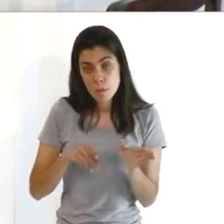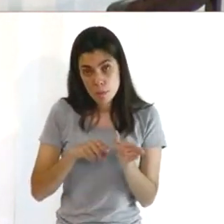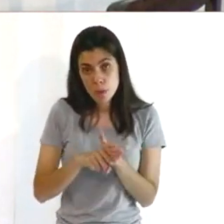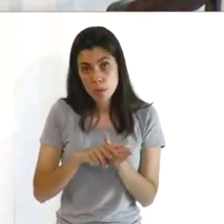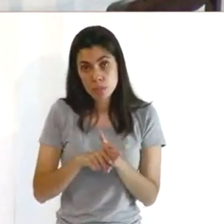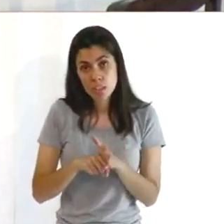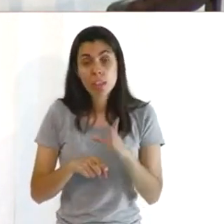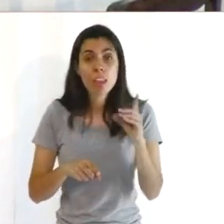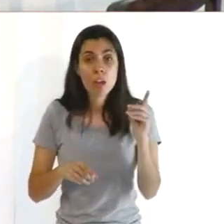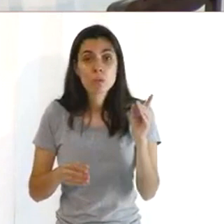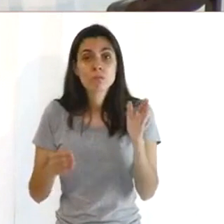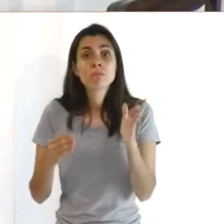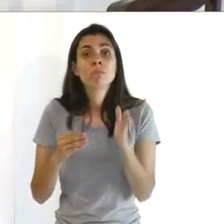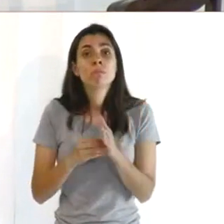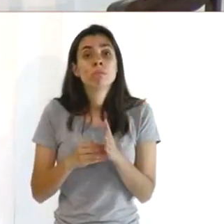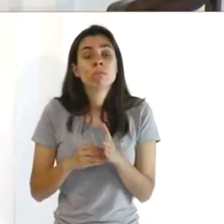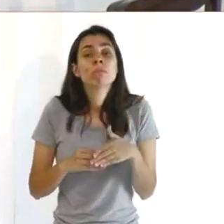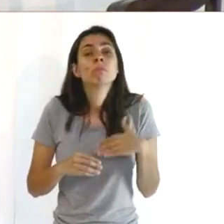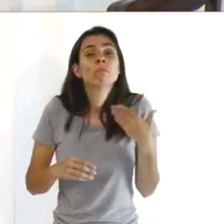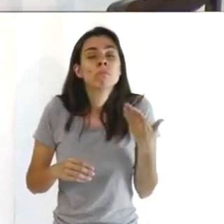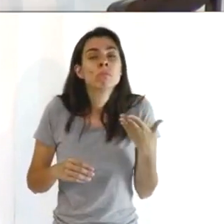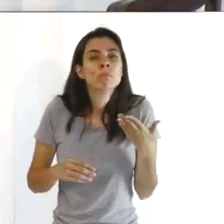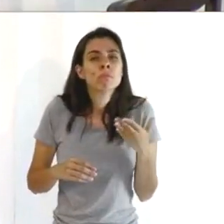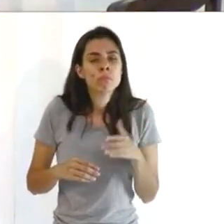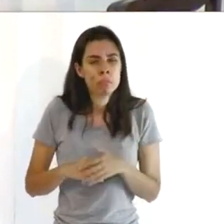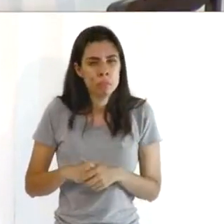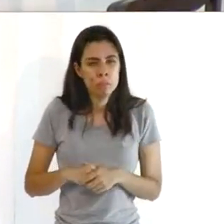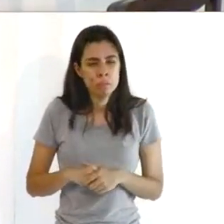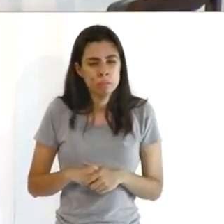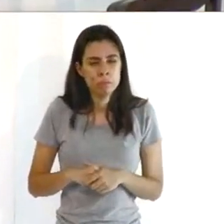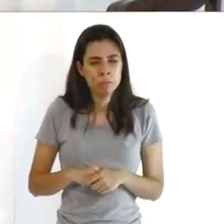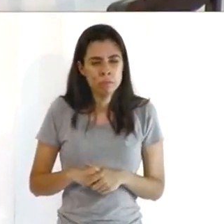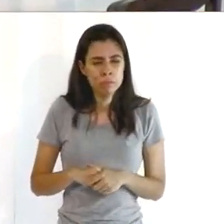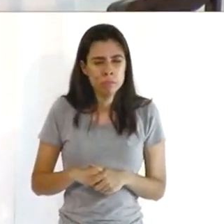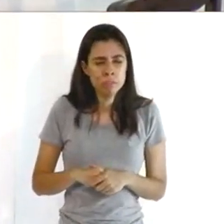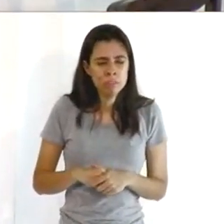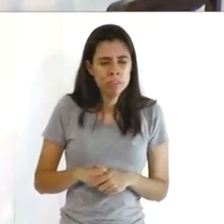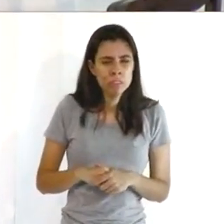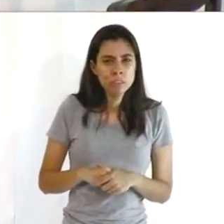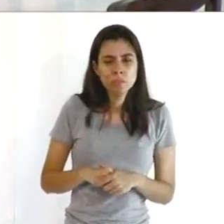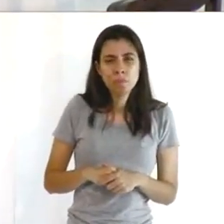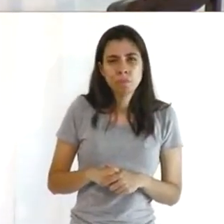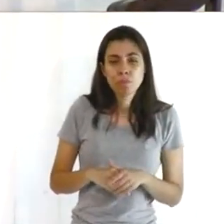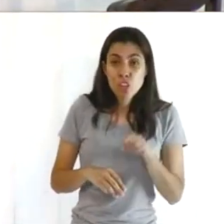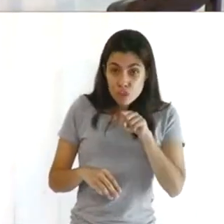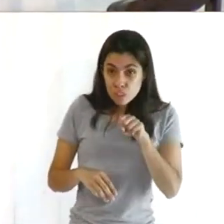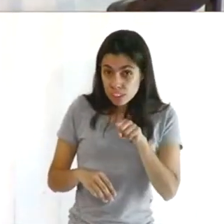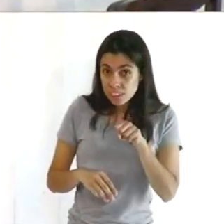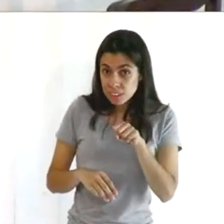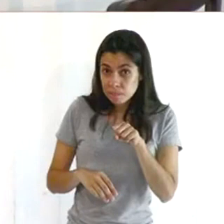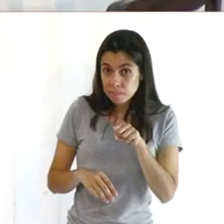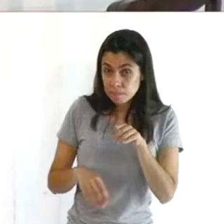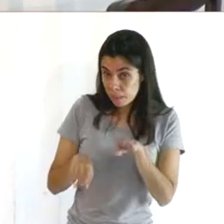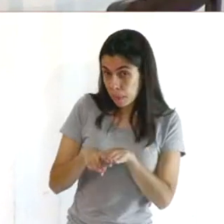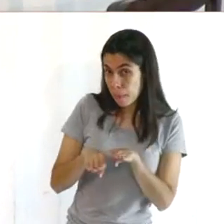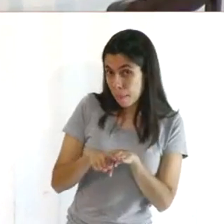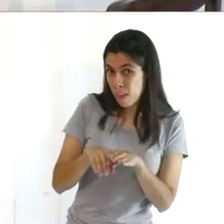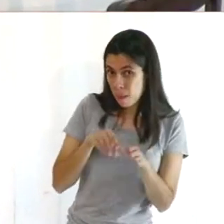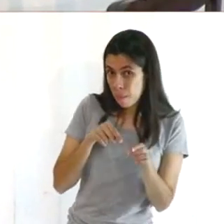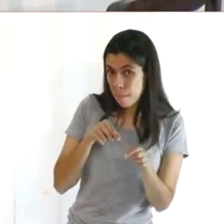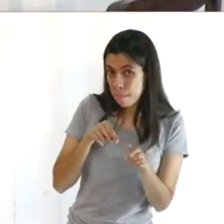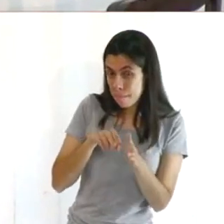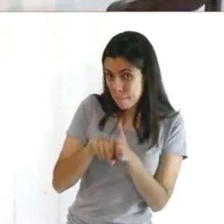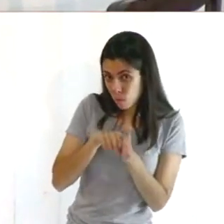vezes, para inquietar você nessa noite. Você já fez essa pergunta para Deus alguma vez na sua